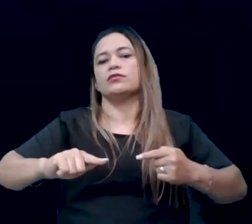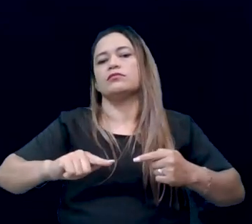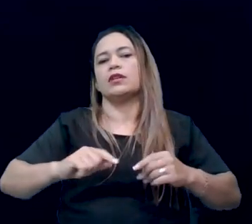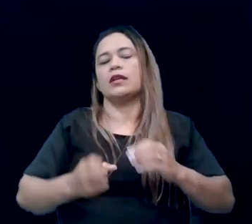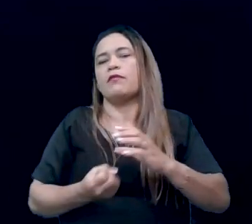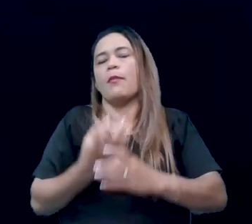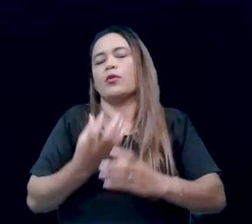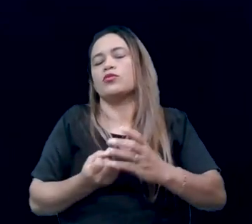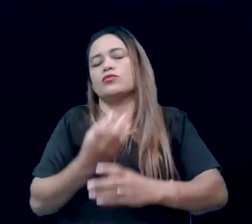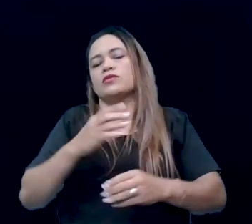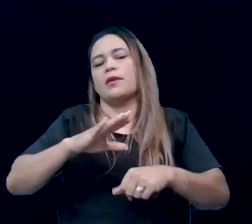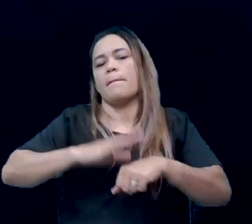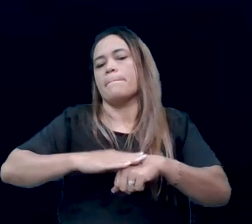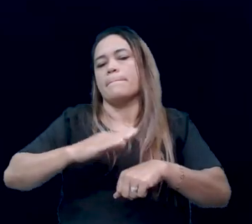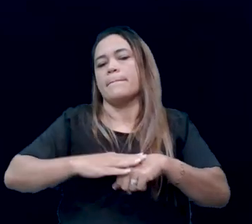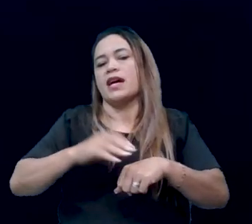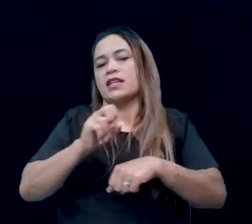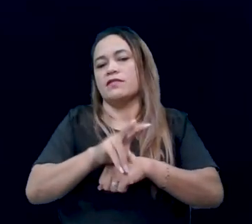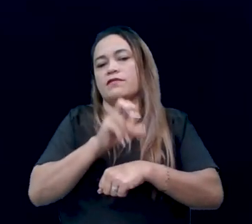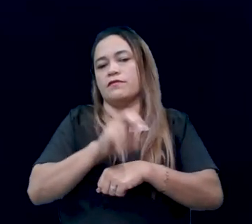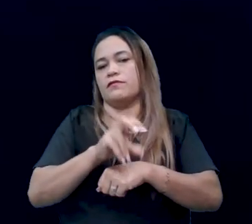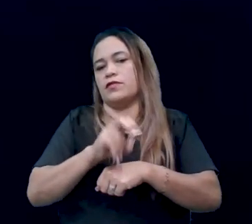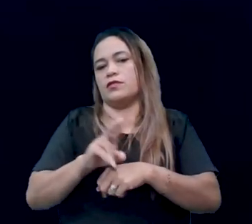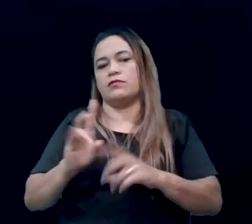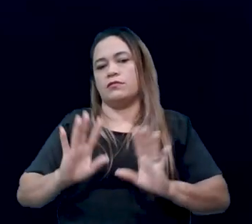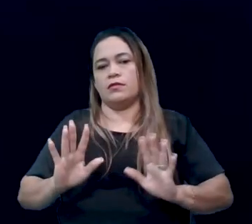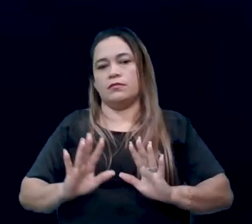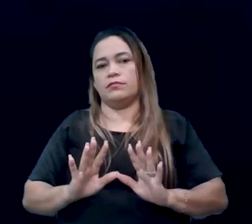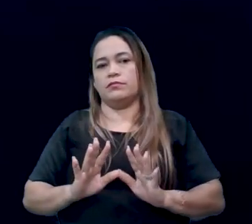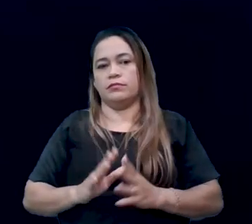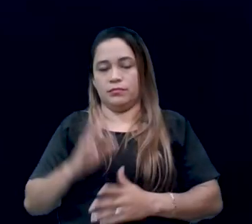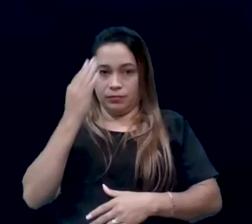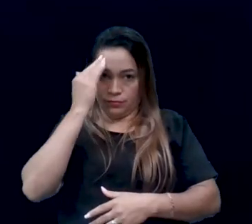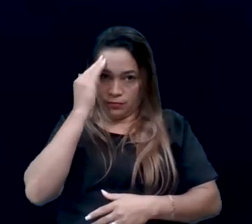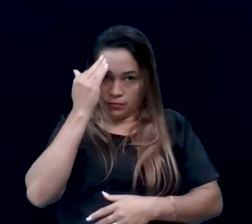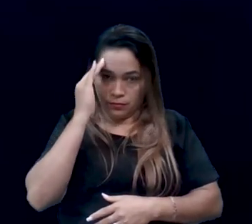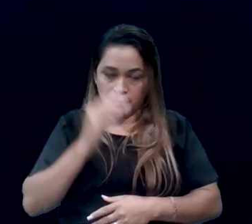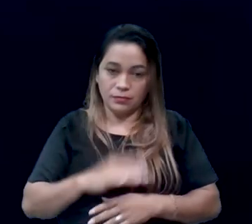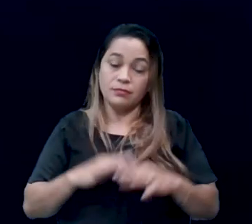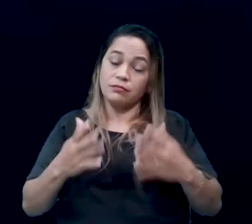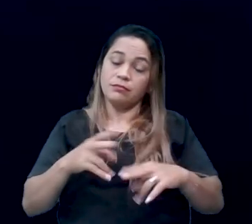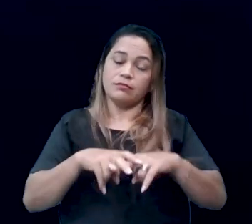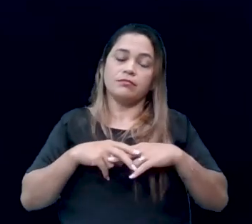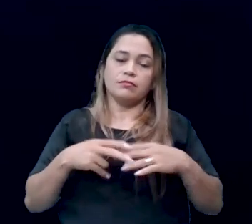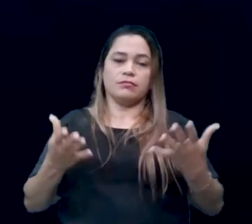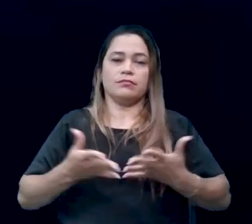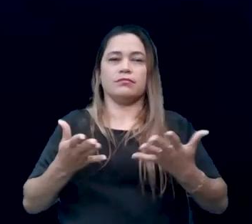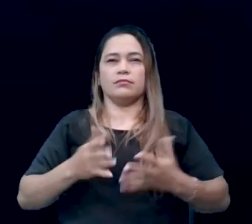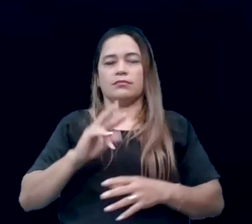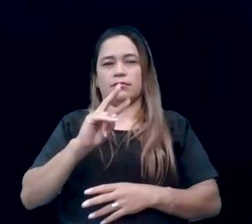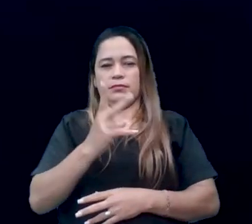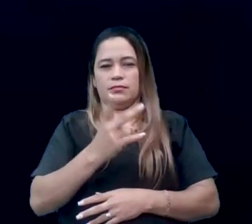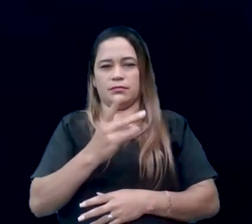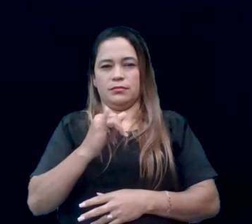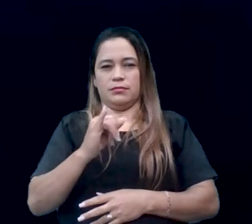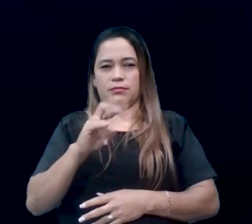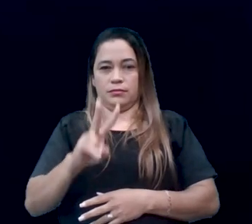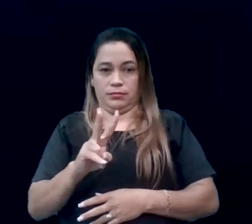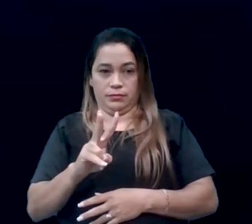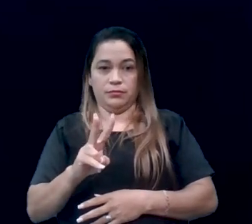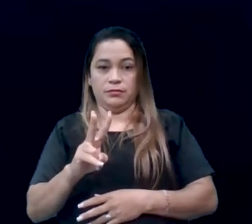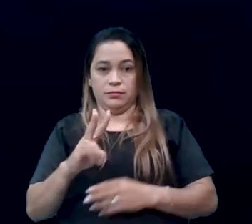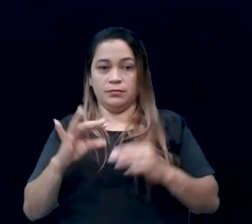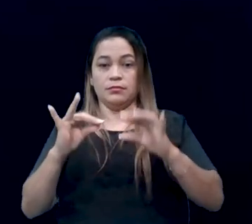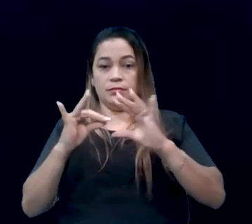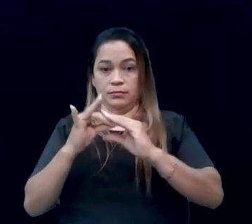produzir mais novos vírus destruindo os linfócitos. Deu para entender? Por isso que hoje o HIV é um vírus que ainda